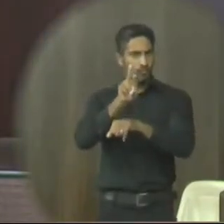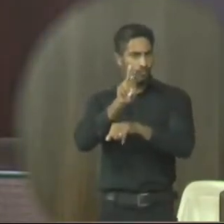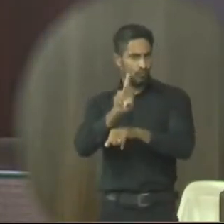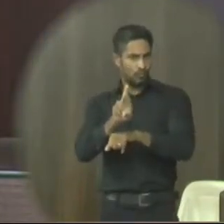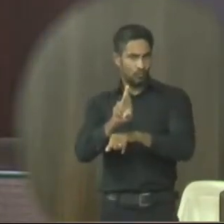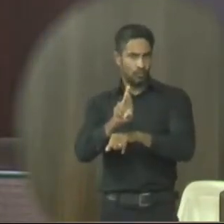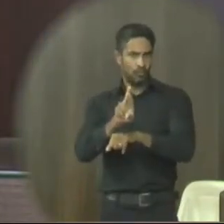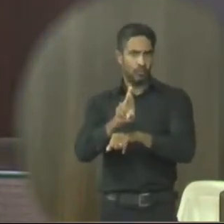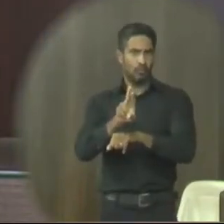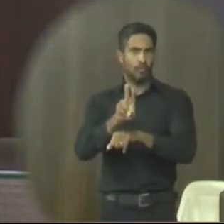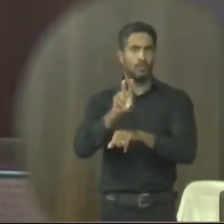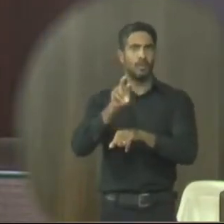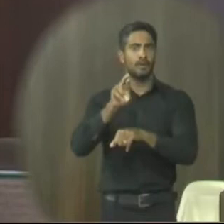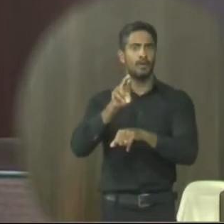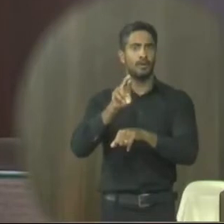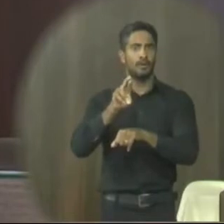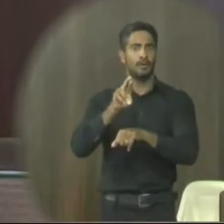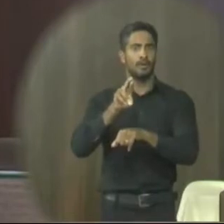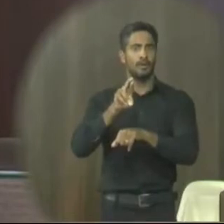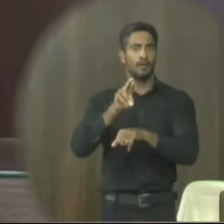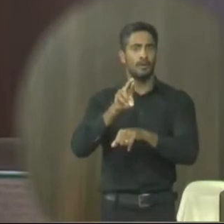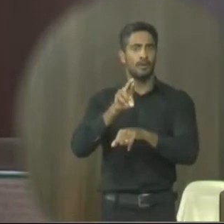Esteves do Amaral